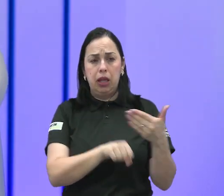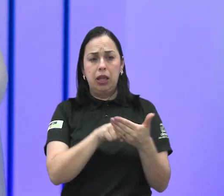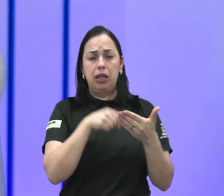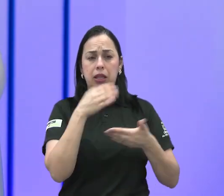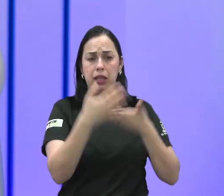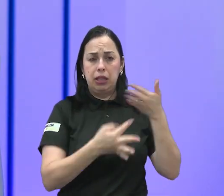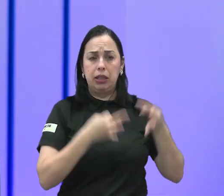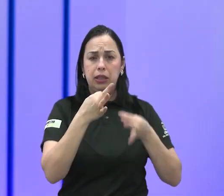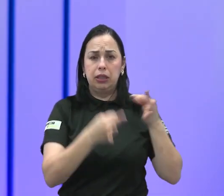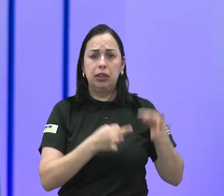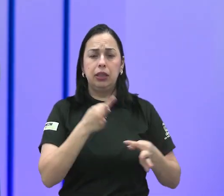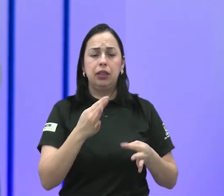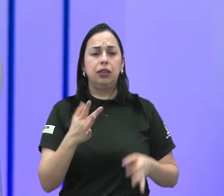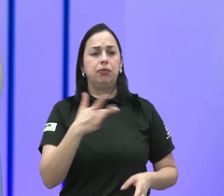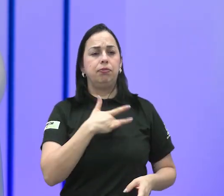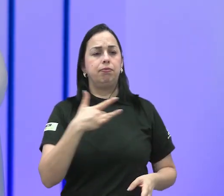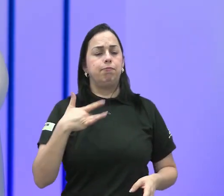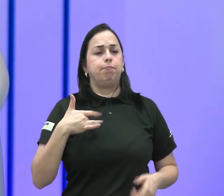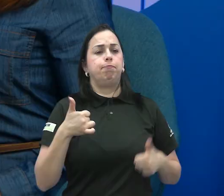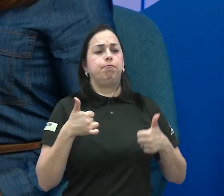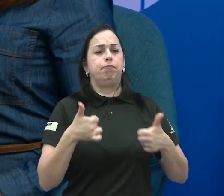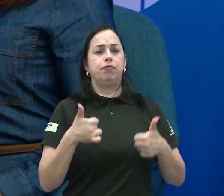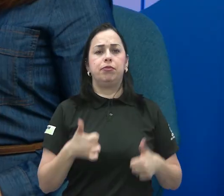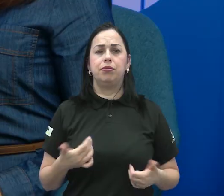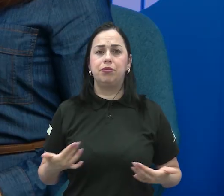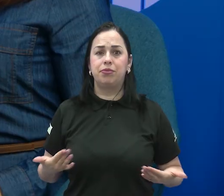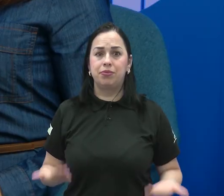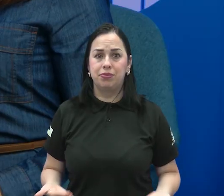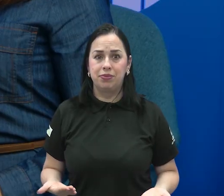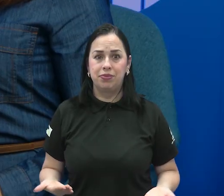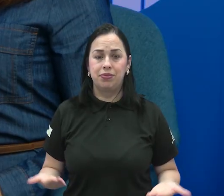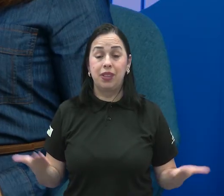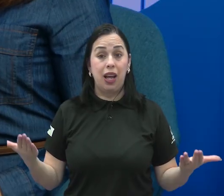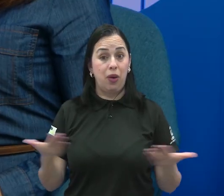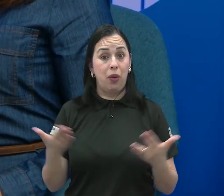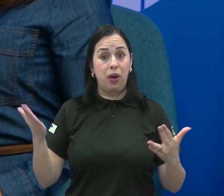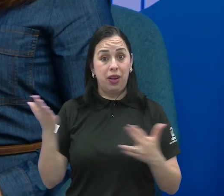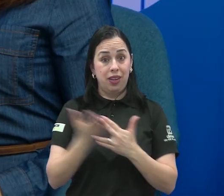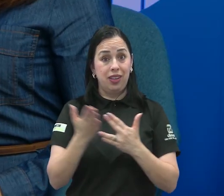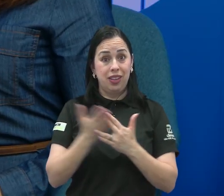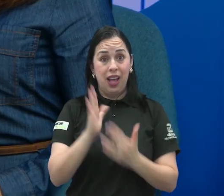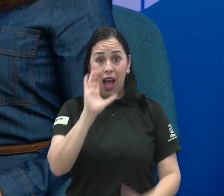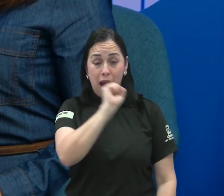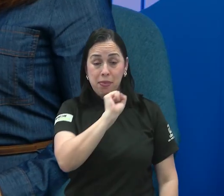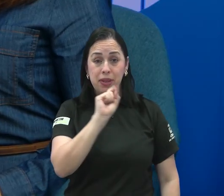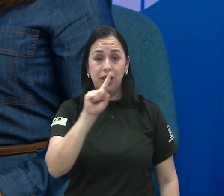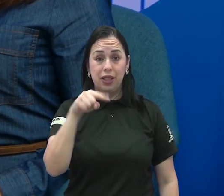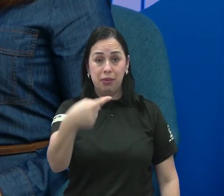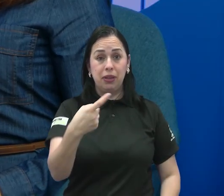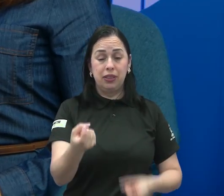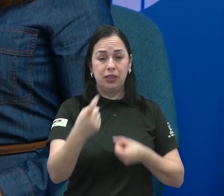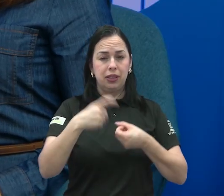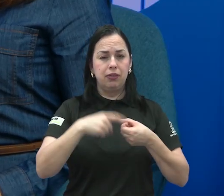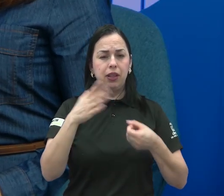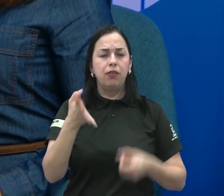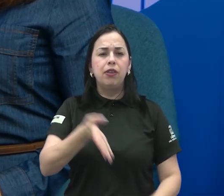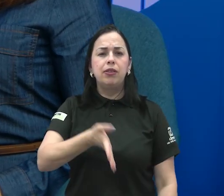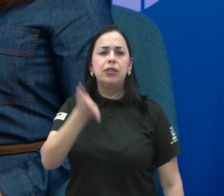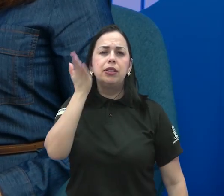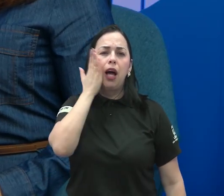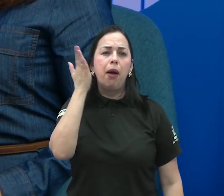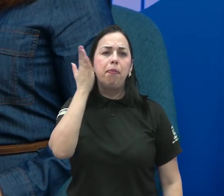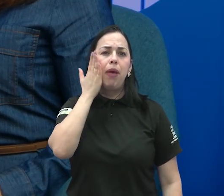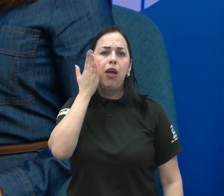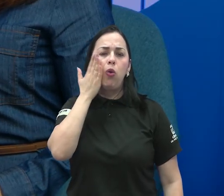para poder ter o bem-estar e a saúde mental. Pessoal, vamos a um breve intervalo e no próximo bloco você vai conhecer o